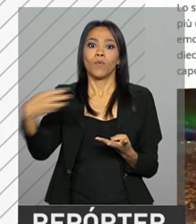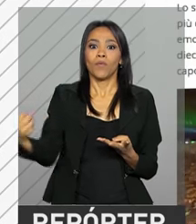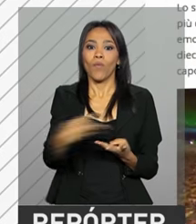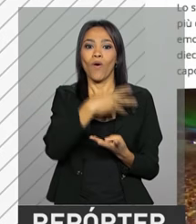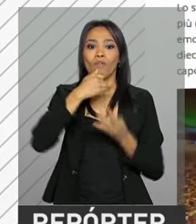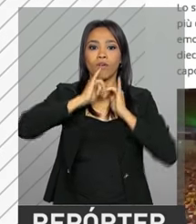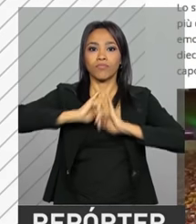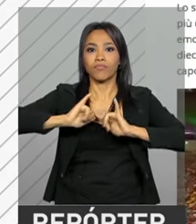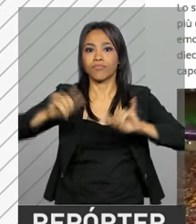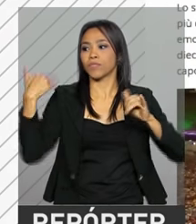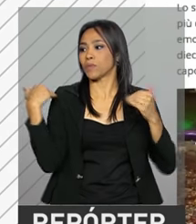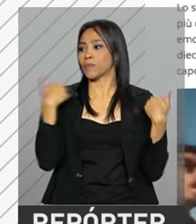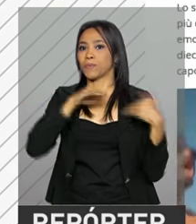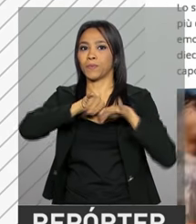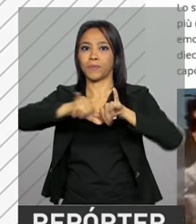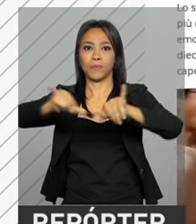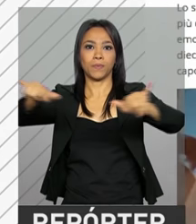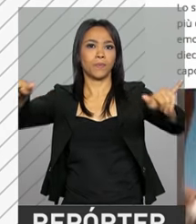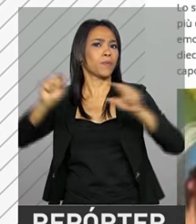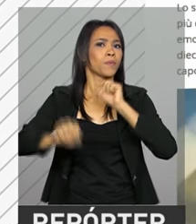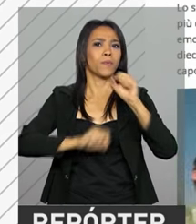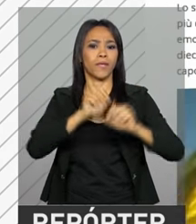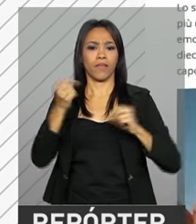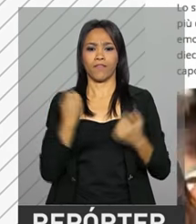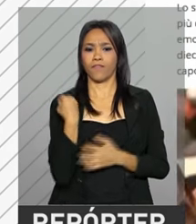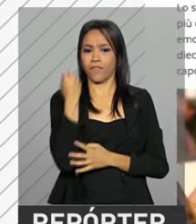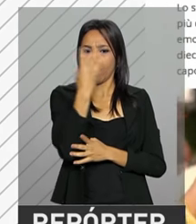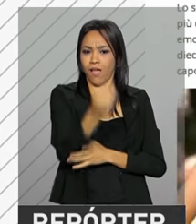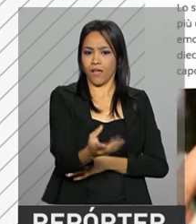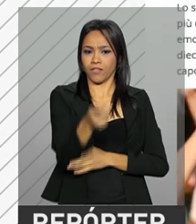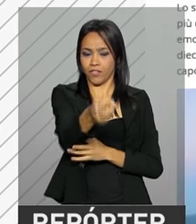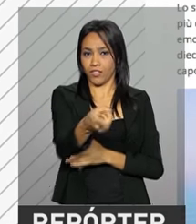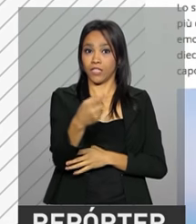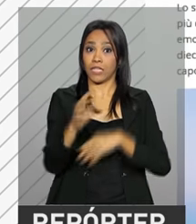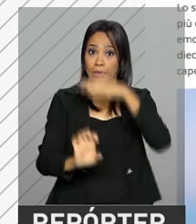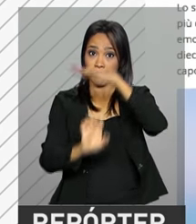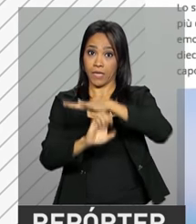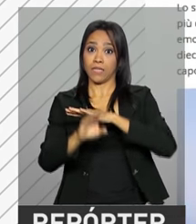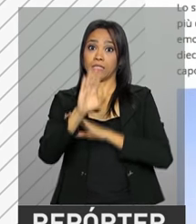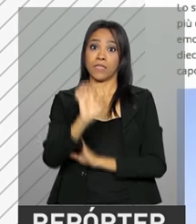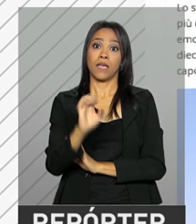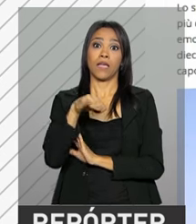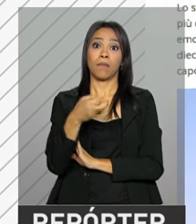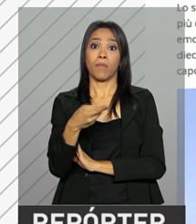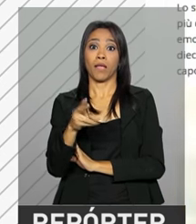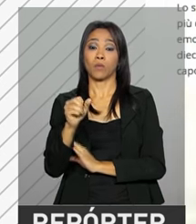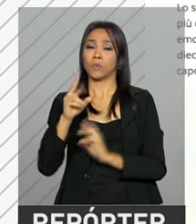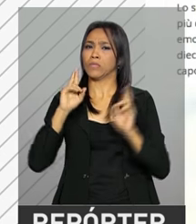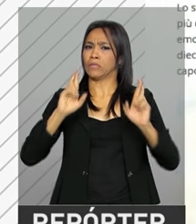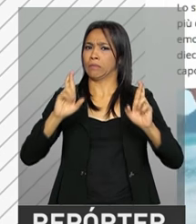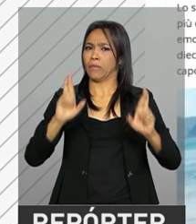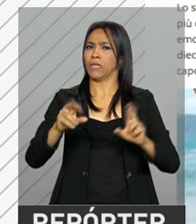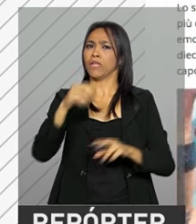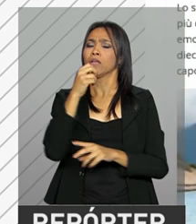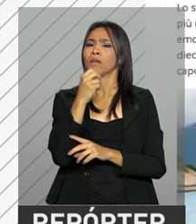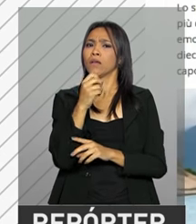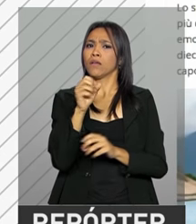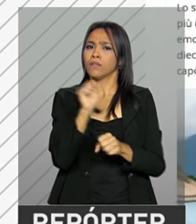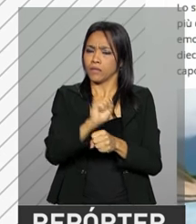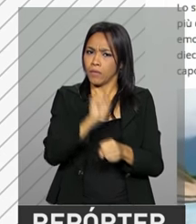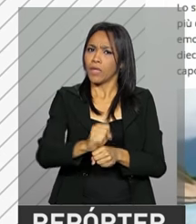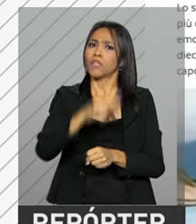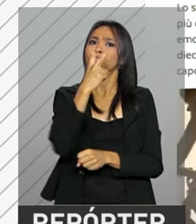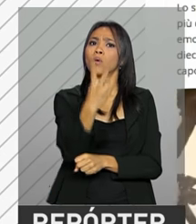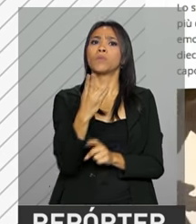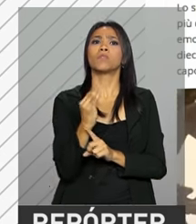campanha de verão da imatur são esperados mais de 2 milhões de turistas estrangeiros no Brasil o que